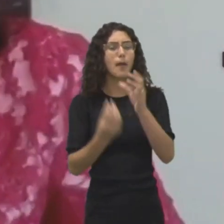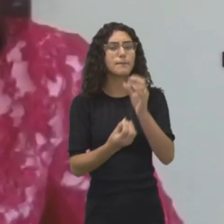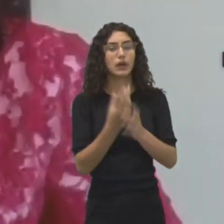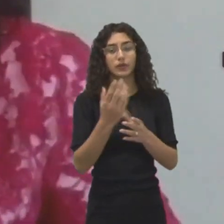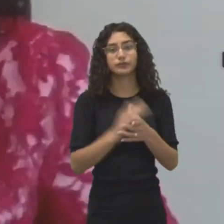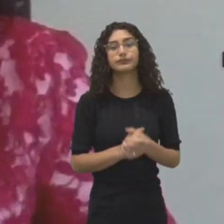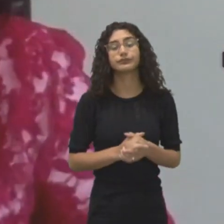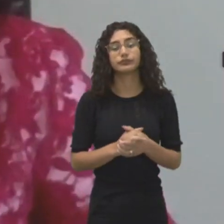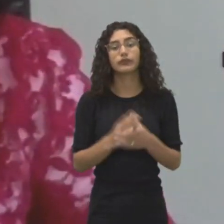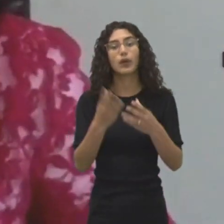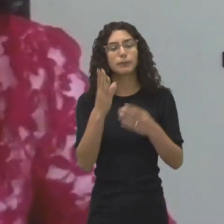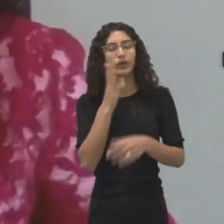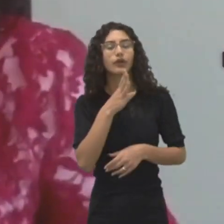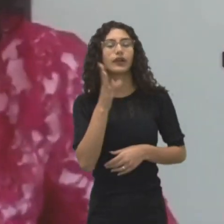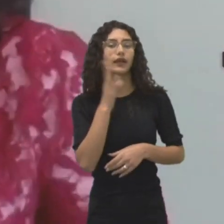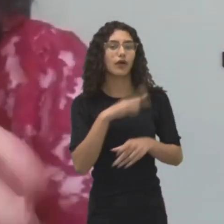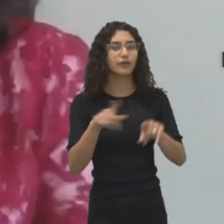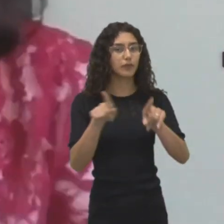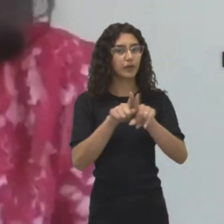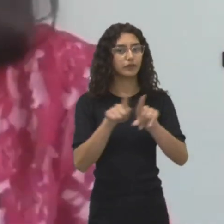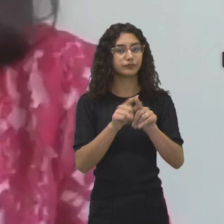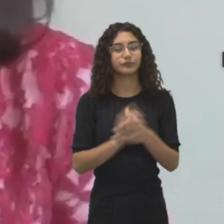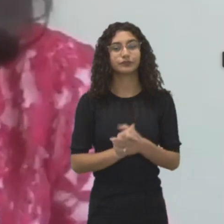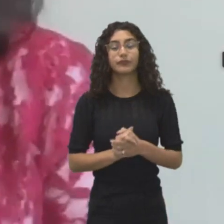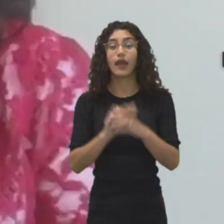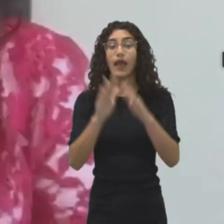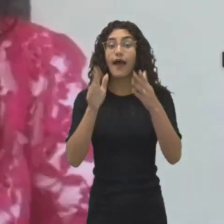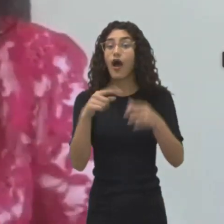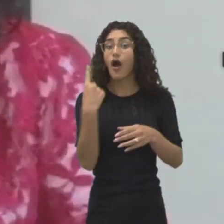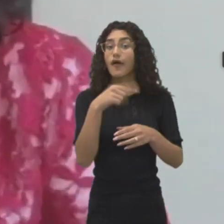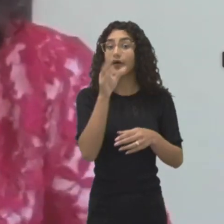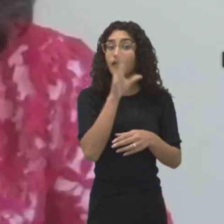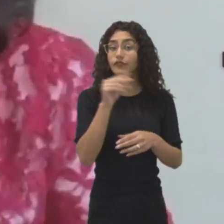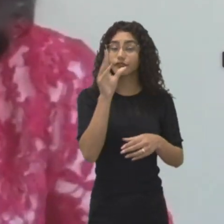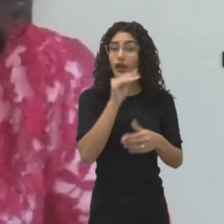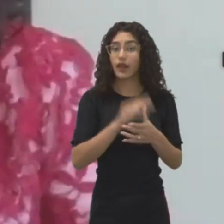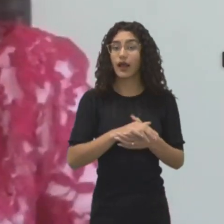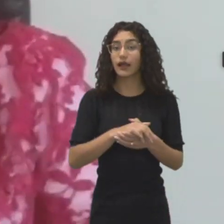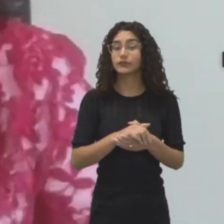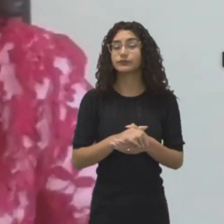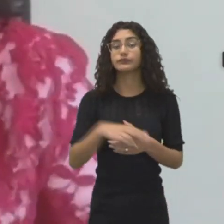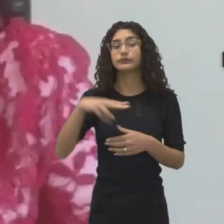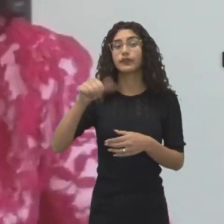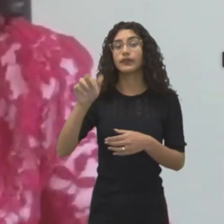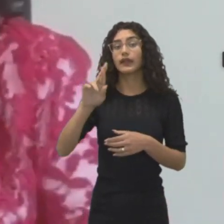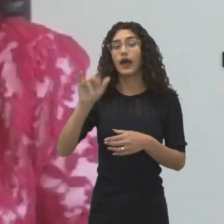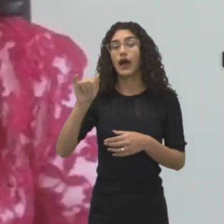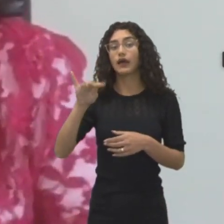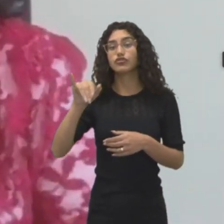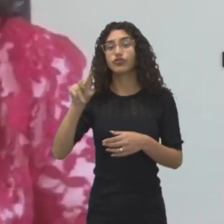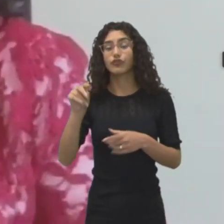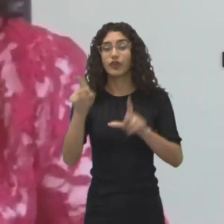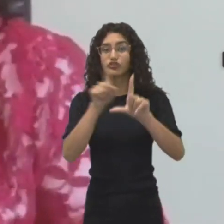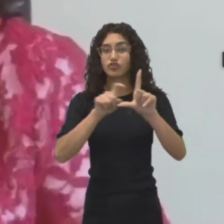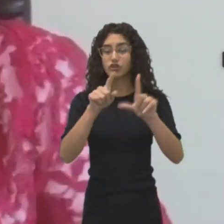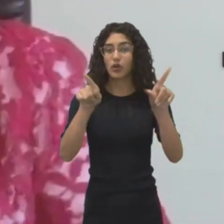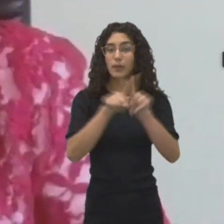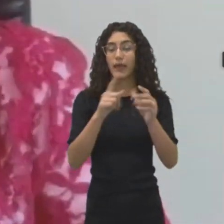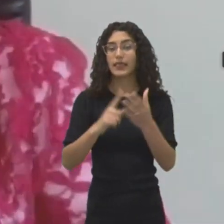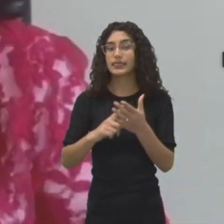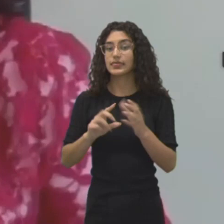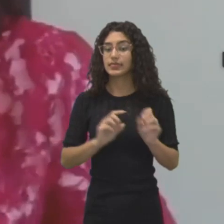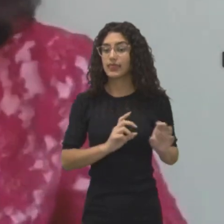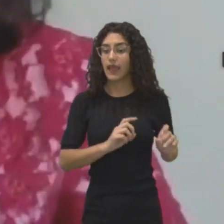é bem bacana esse recurso também. Agora nós vamos falar das narrativas digitais como técnicas também para a produção